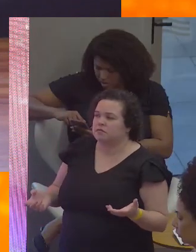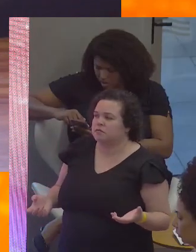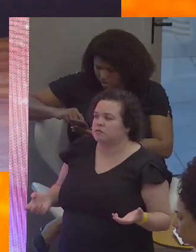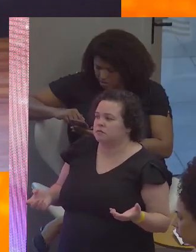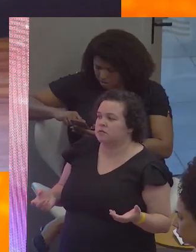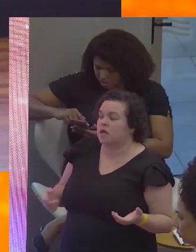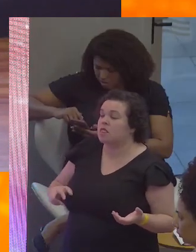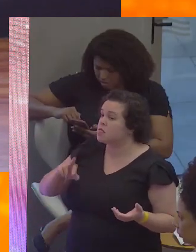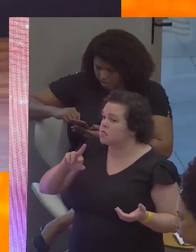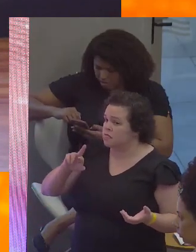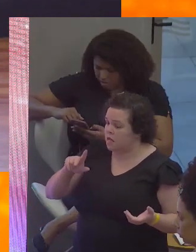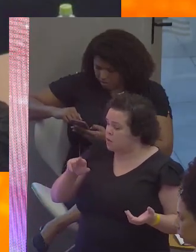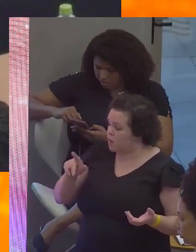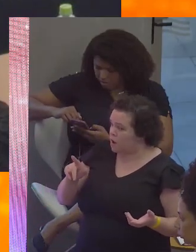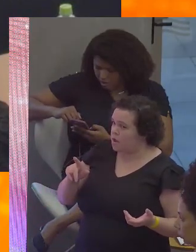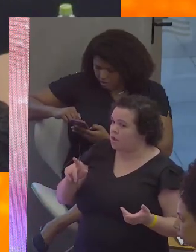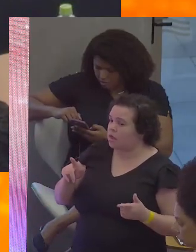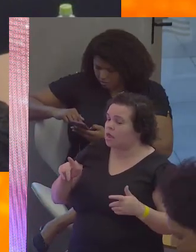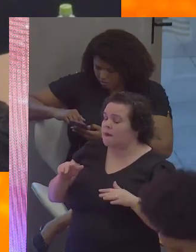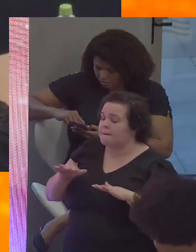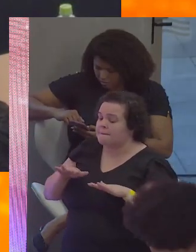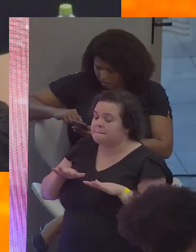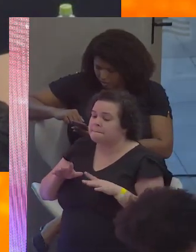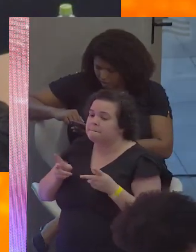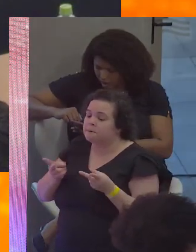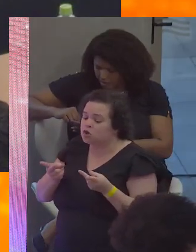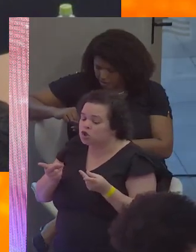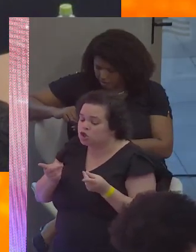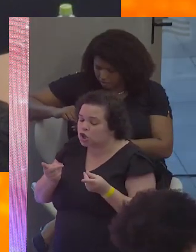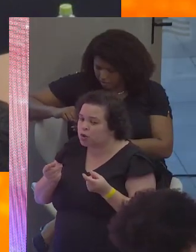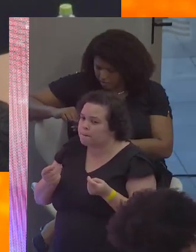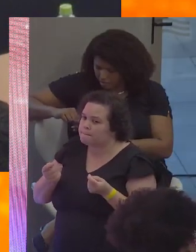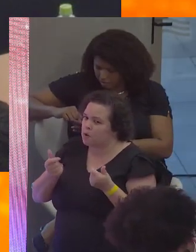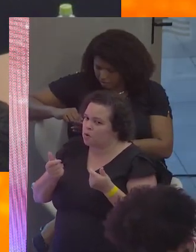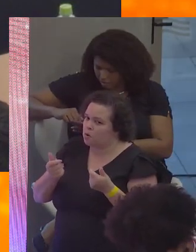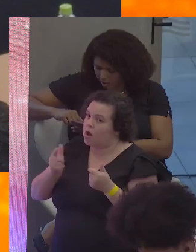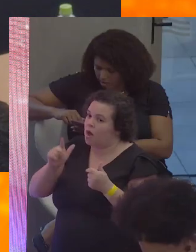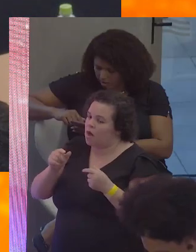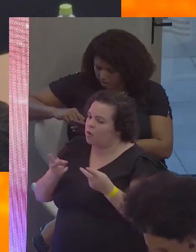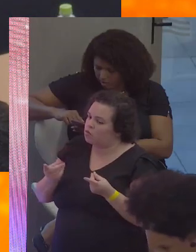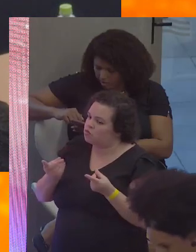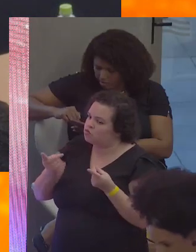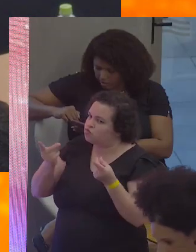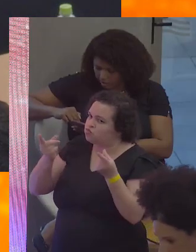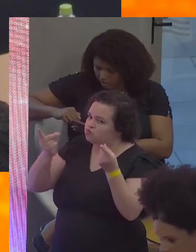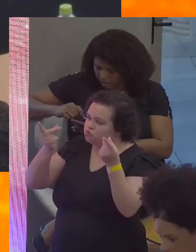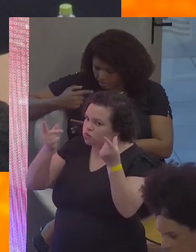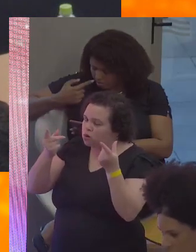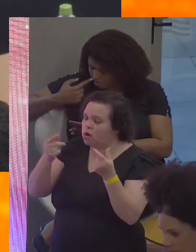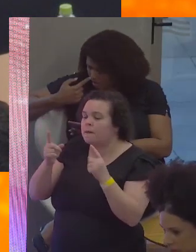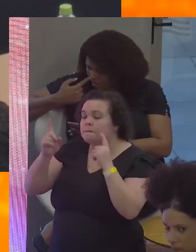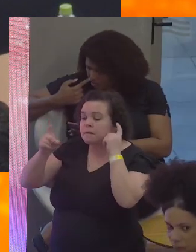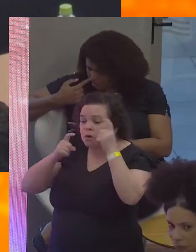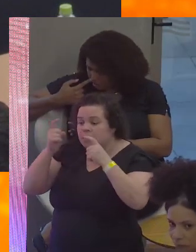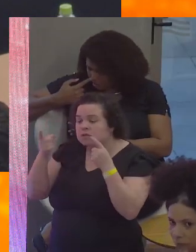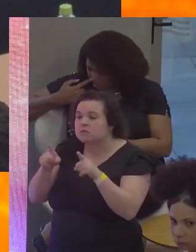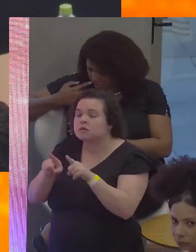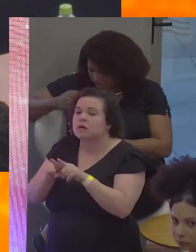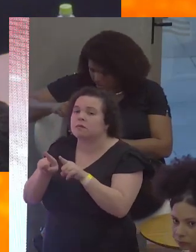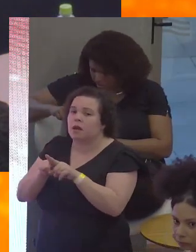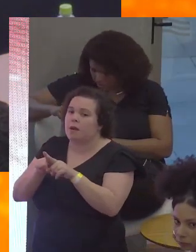E não é um mercado que movimente pouco dinheiro, é um mercado que movimenta muito dinheiro. Então, assim, qual é a nossa preocupação também?